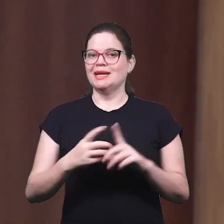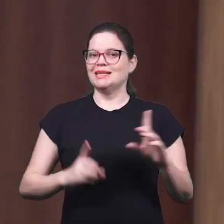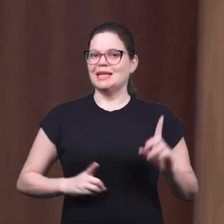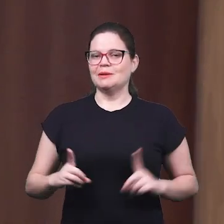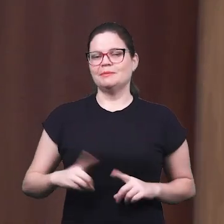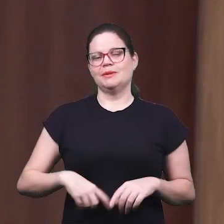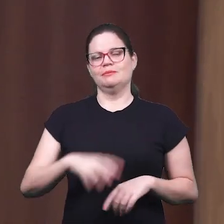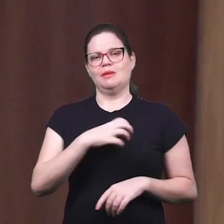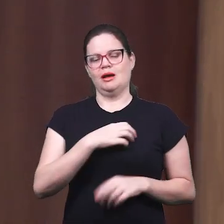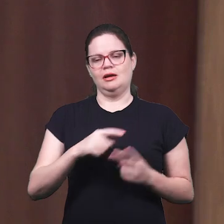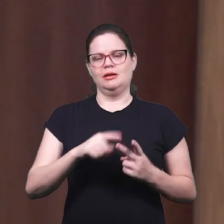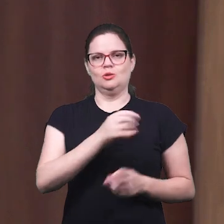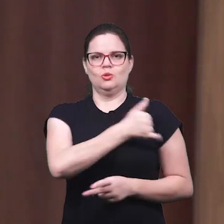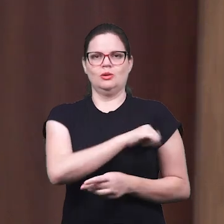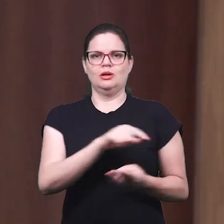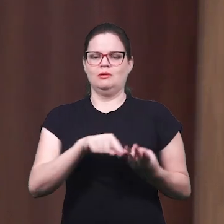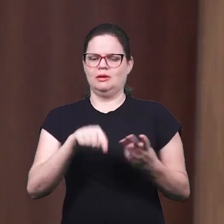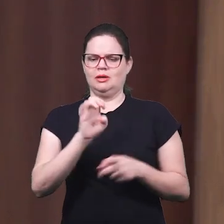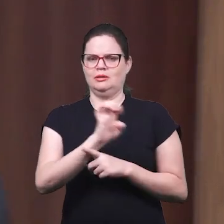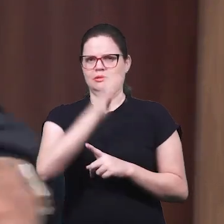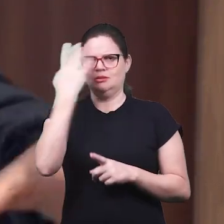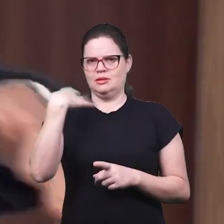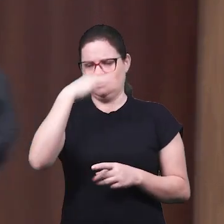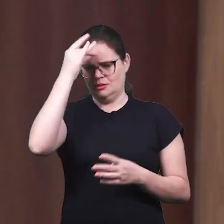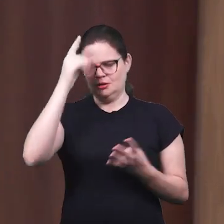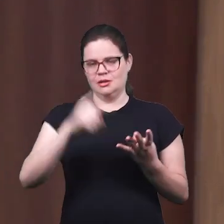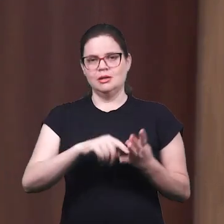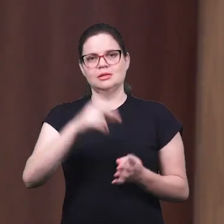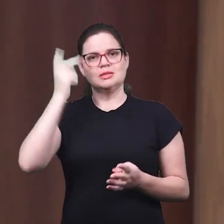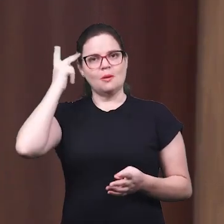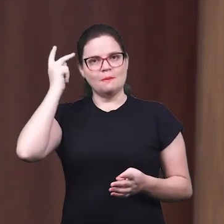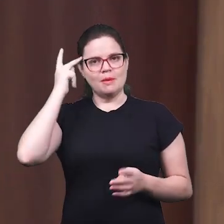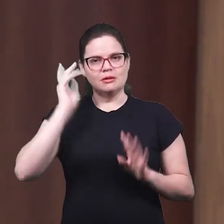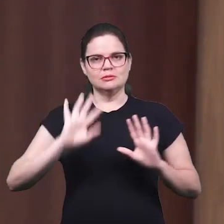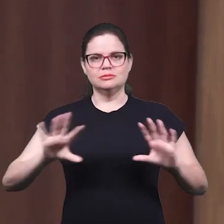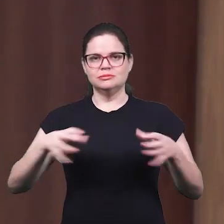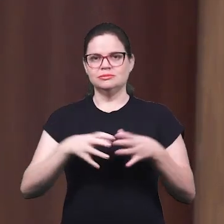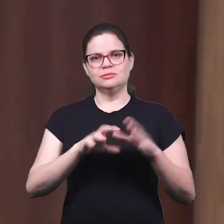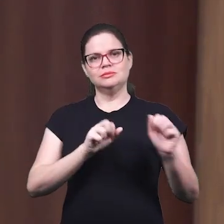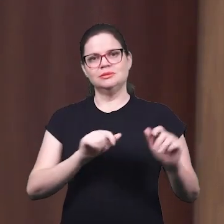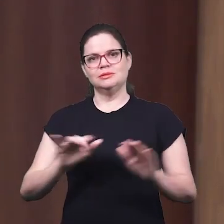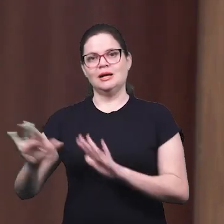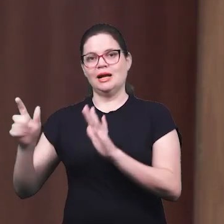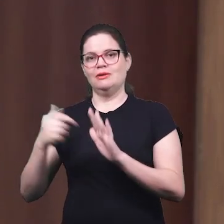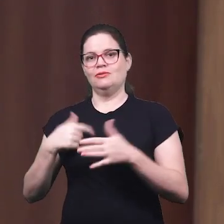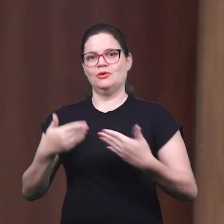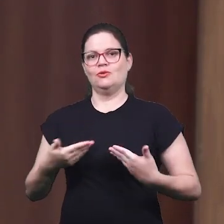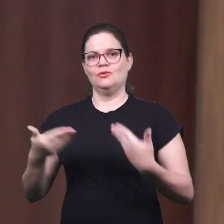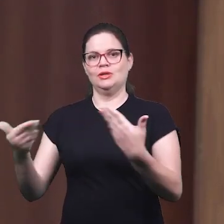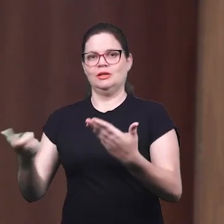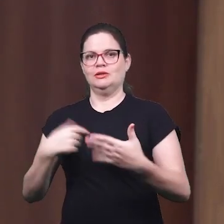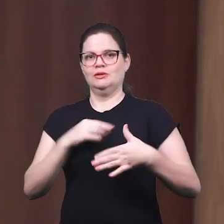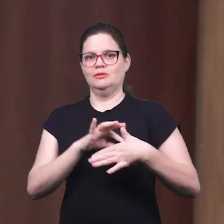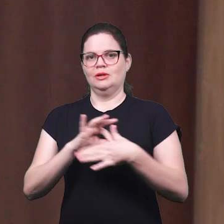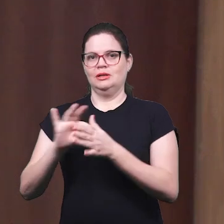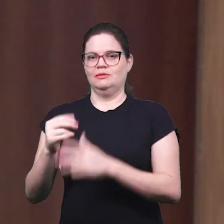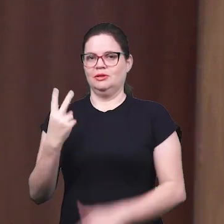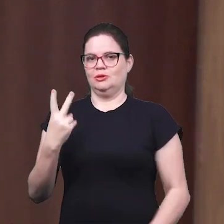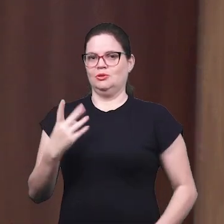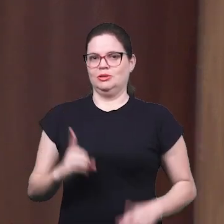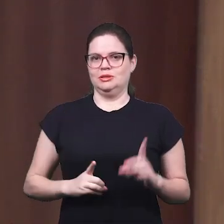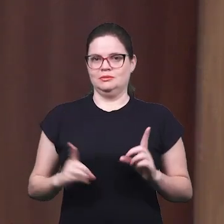primo no Rio, aqui, São Paulo e tudo. Vão reunir os primos. E eu fui convidado porque eu vou levar 2 primos, que